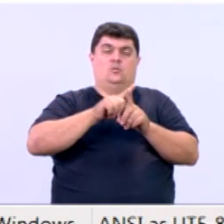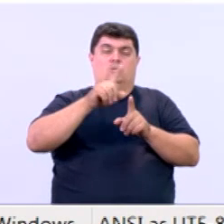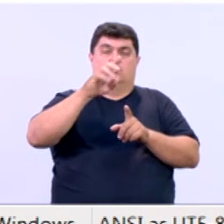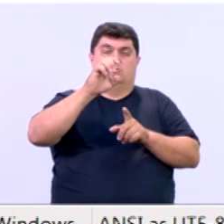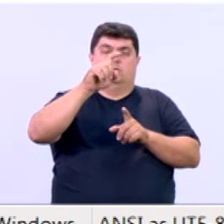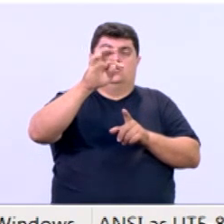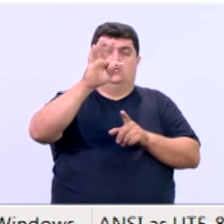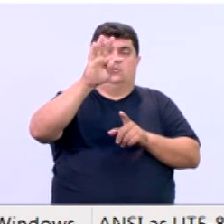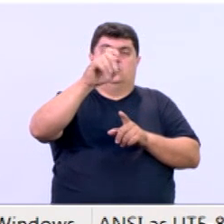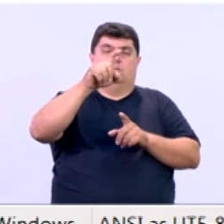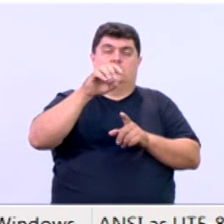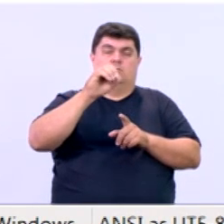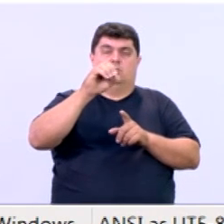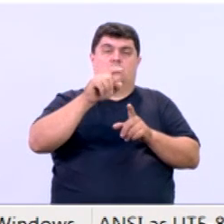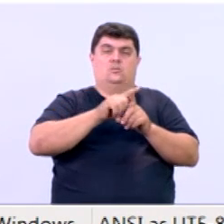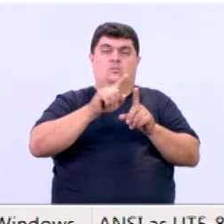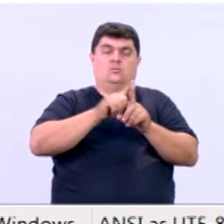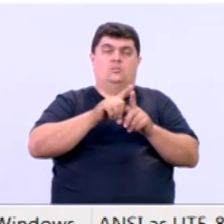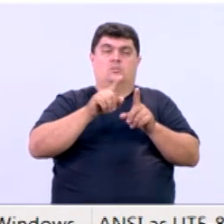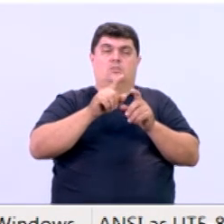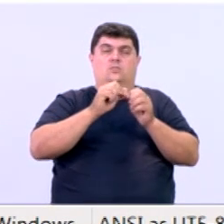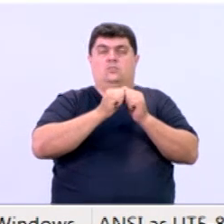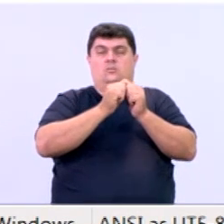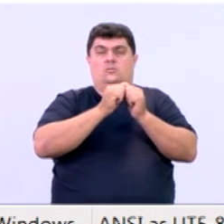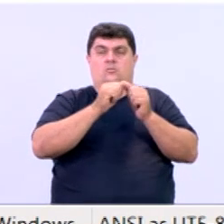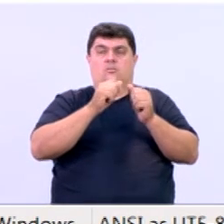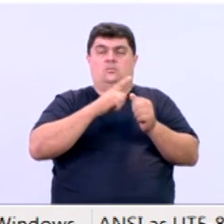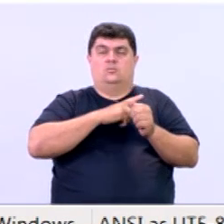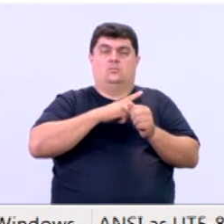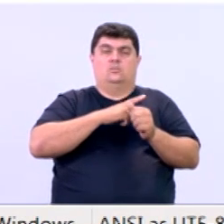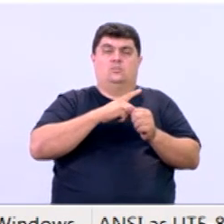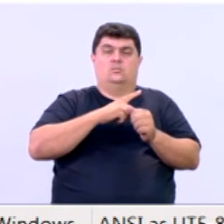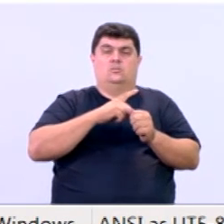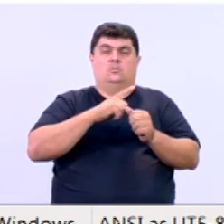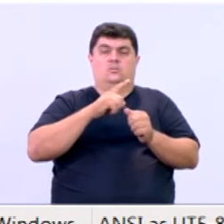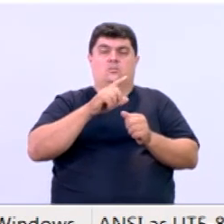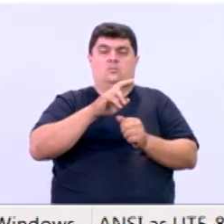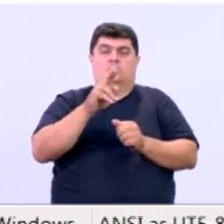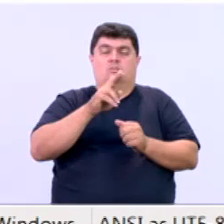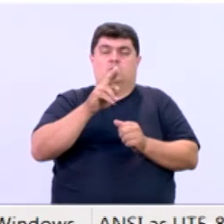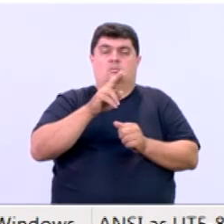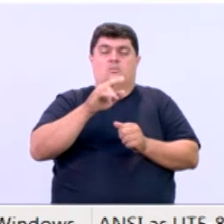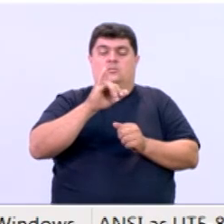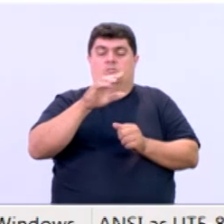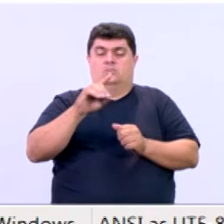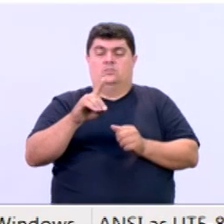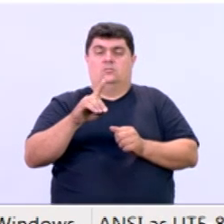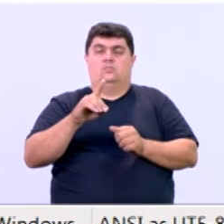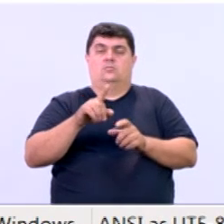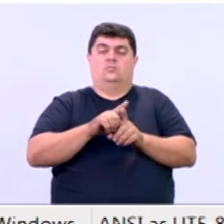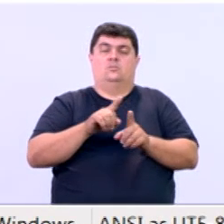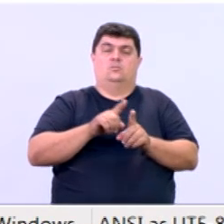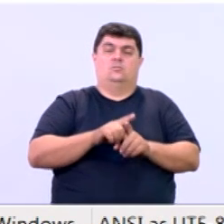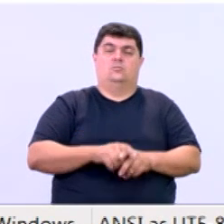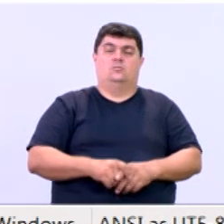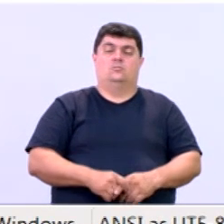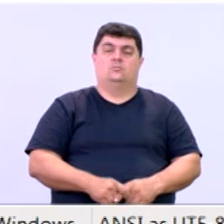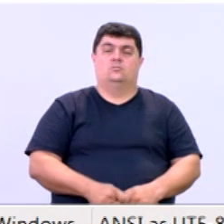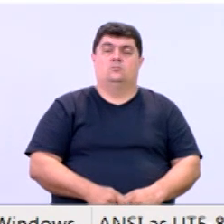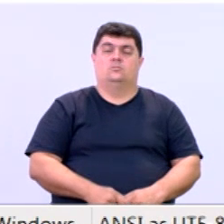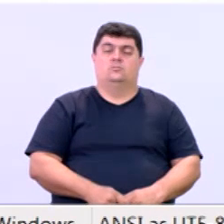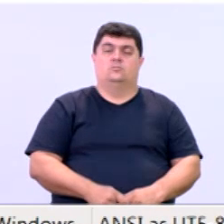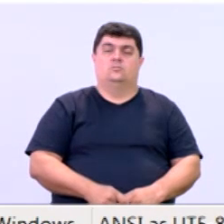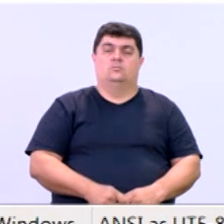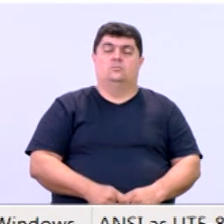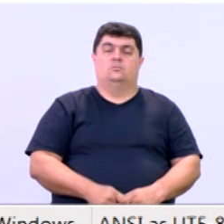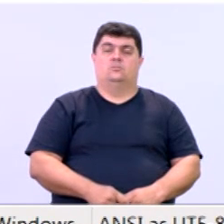referente a esse campo de entrada. Eu dei o nome, um ID, um identificador, chamado